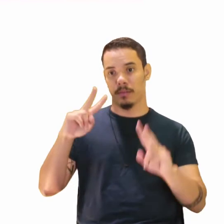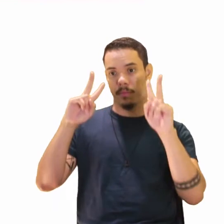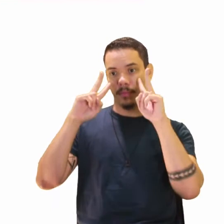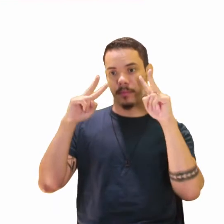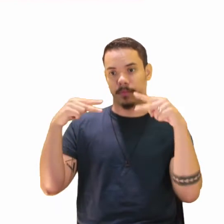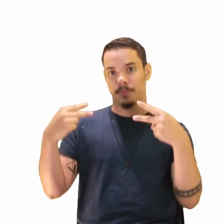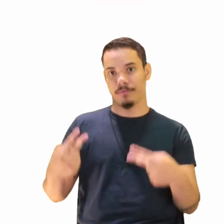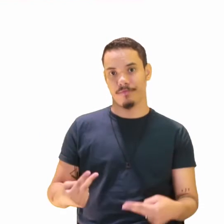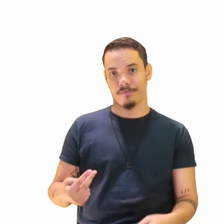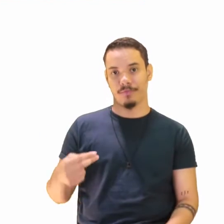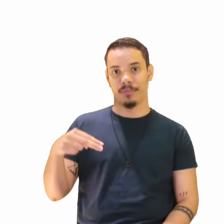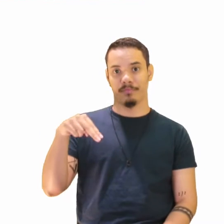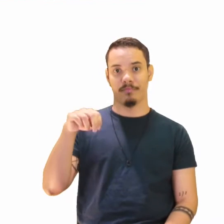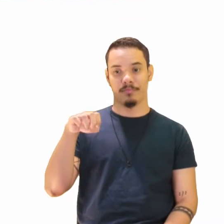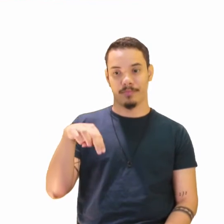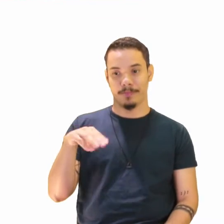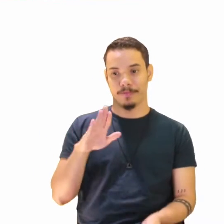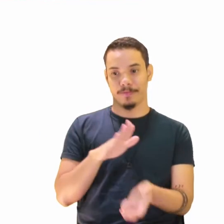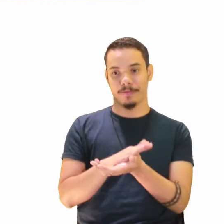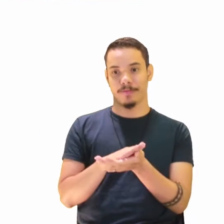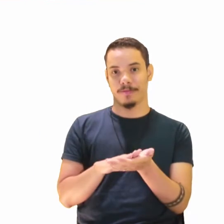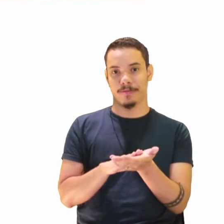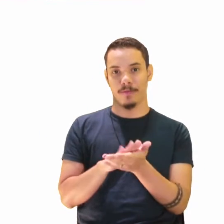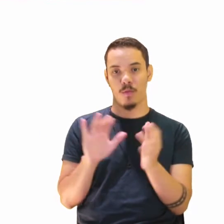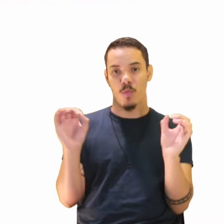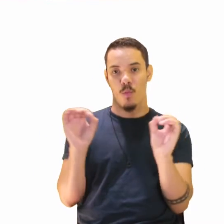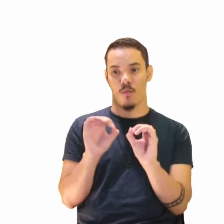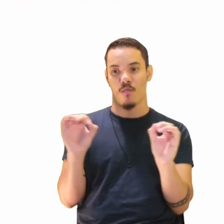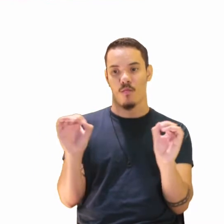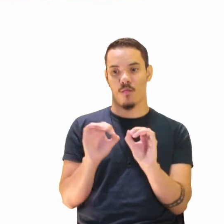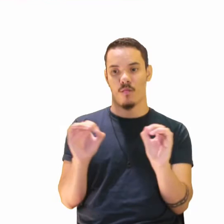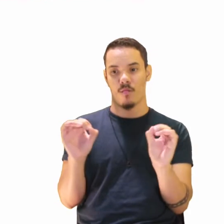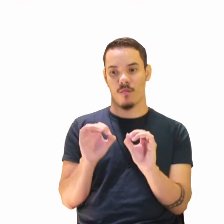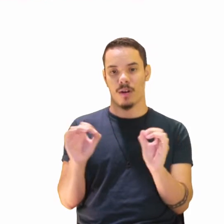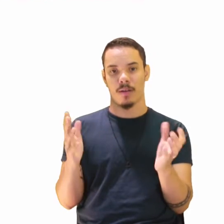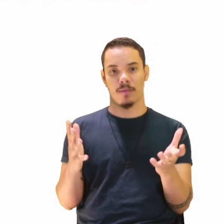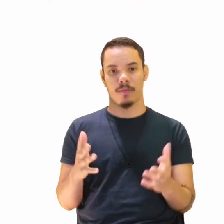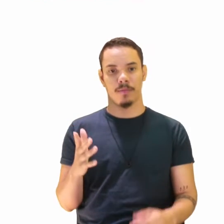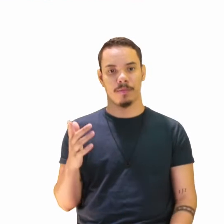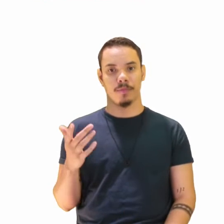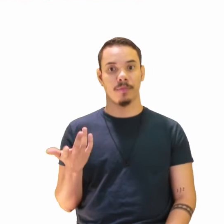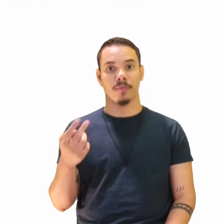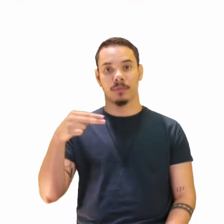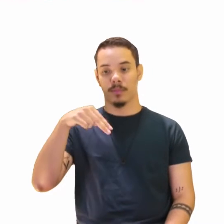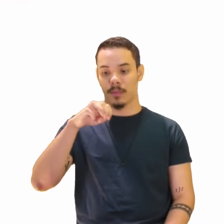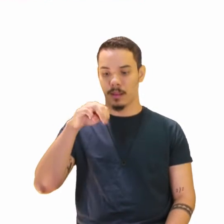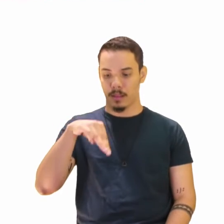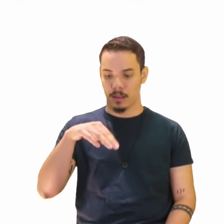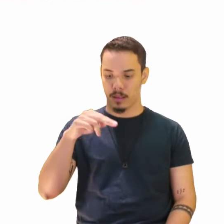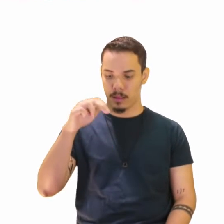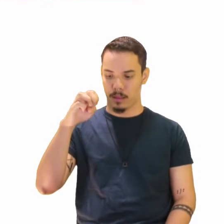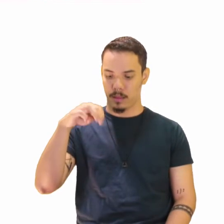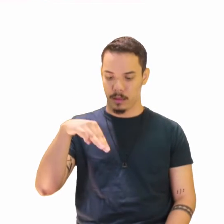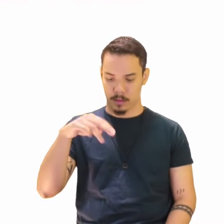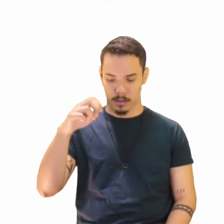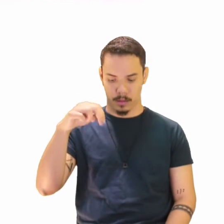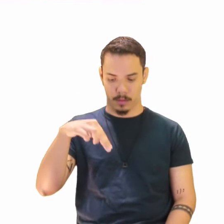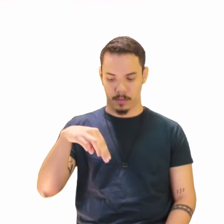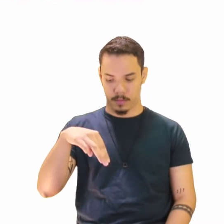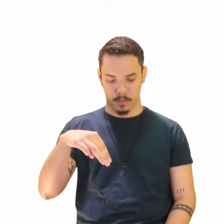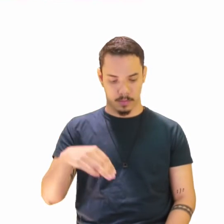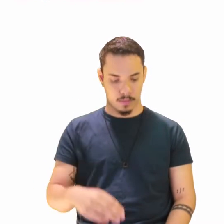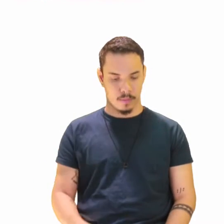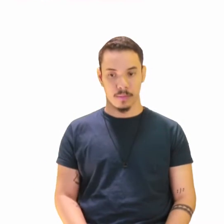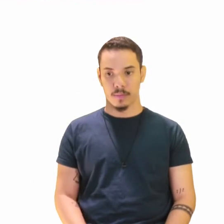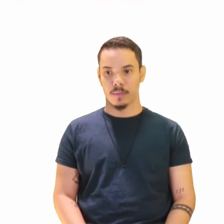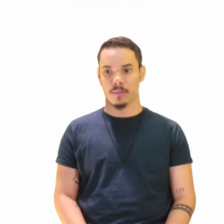reconhecimento, nem nada. Então, ó, não conseguiu nem dinheiro, nem reconhecimento, nem